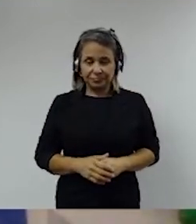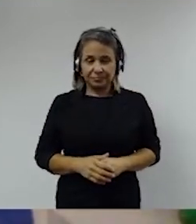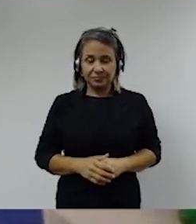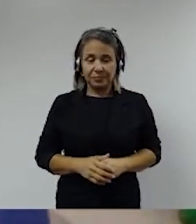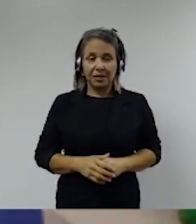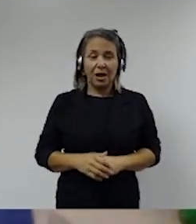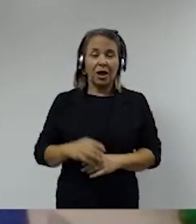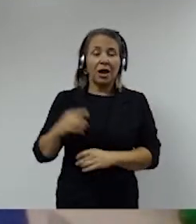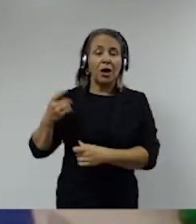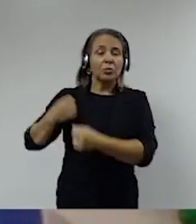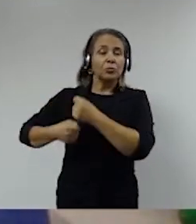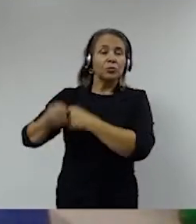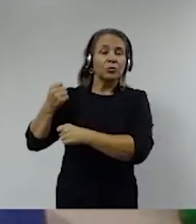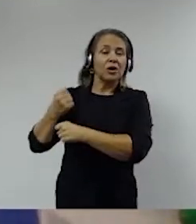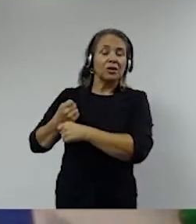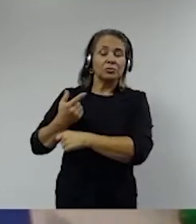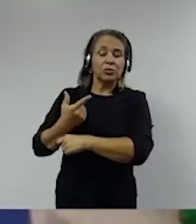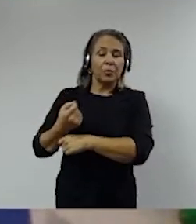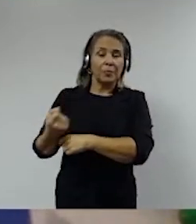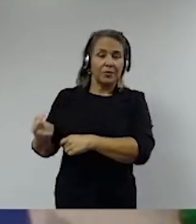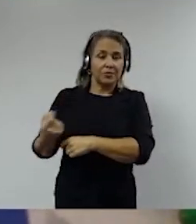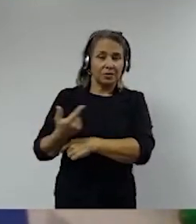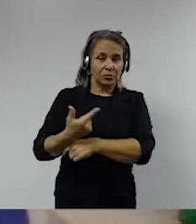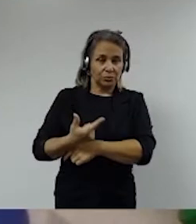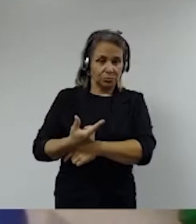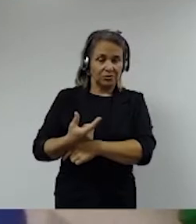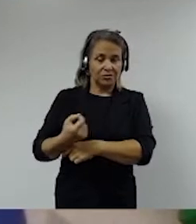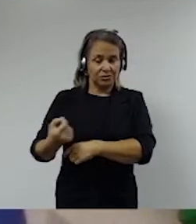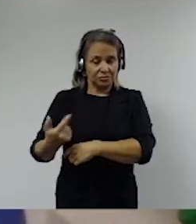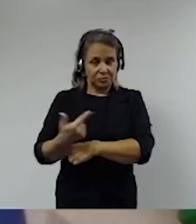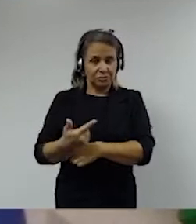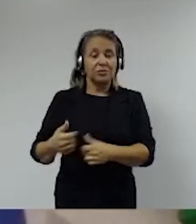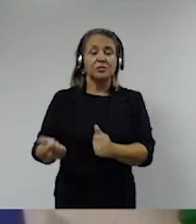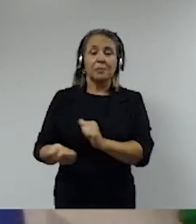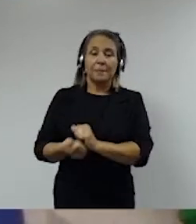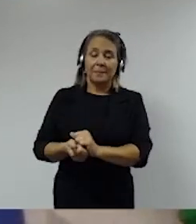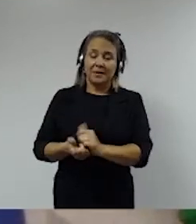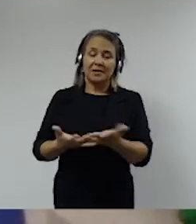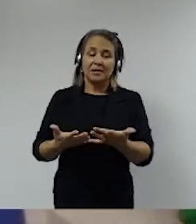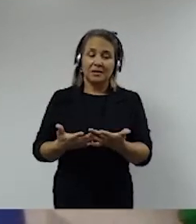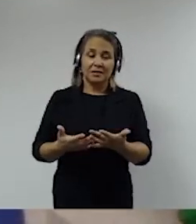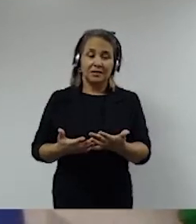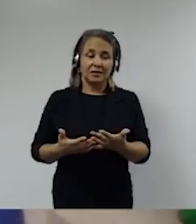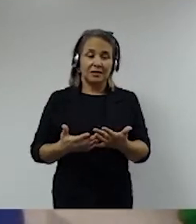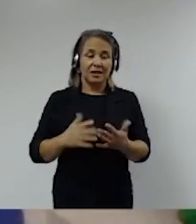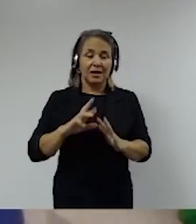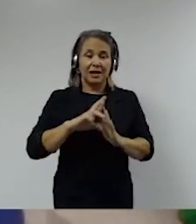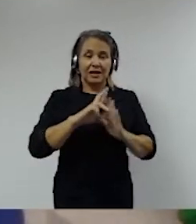Em 2002, o Conselho Federal de Medicina, através da resolução